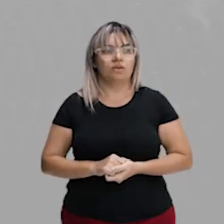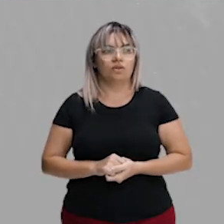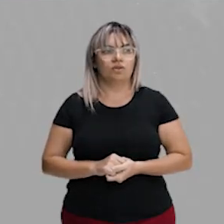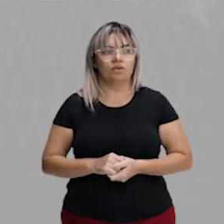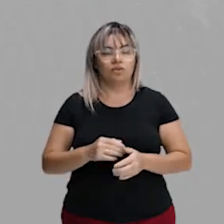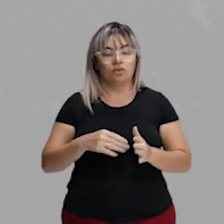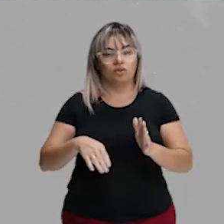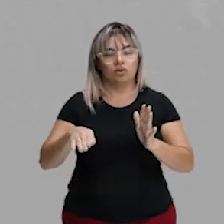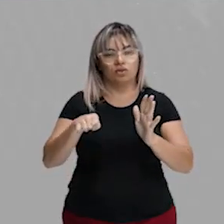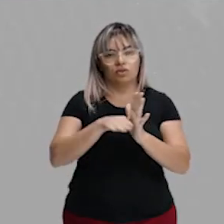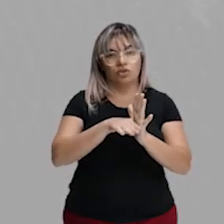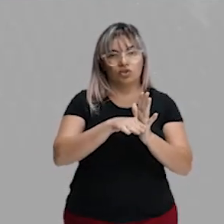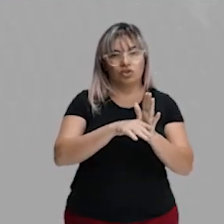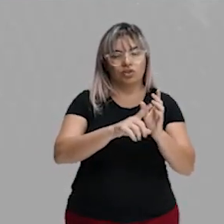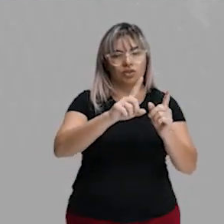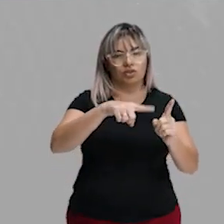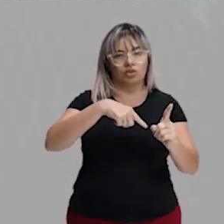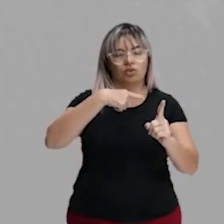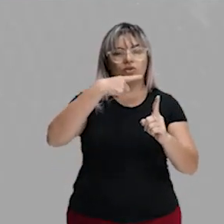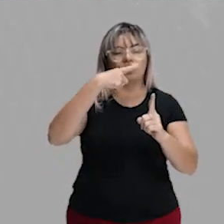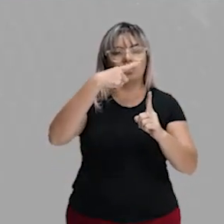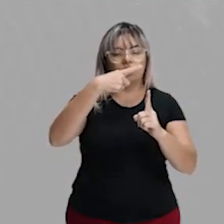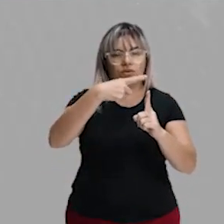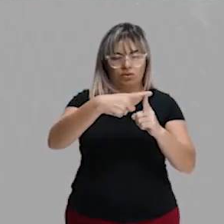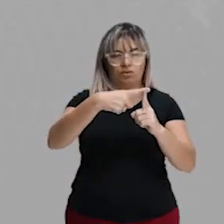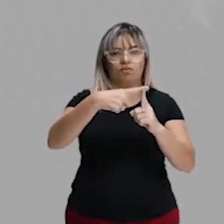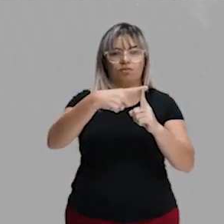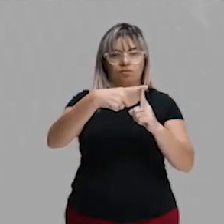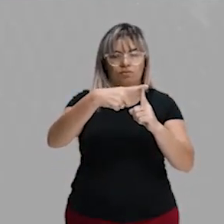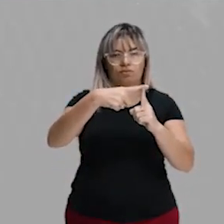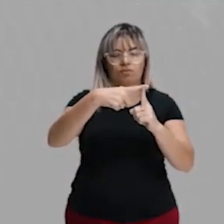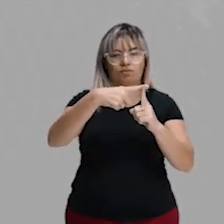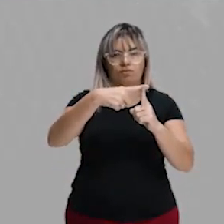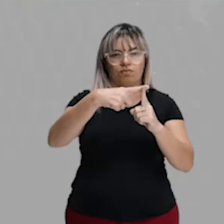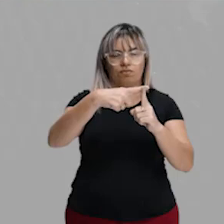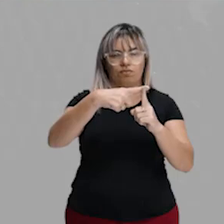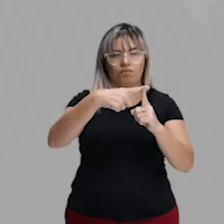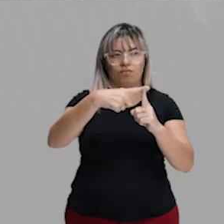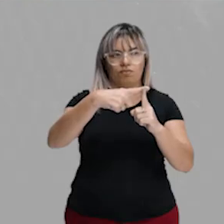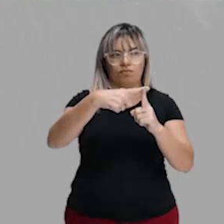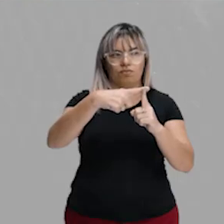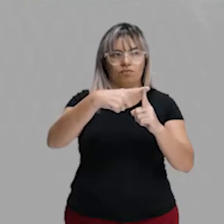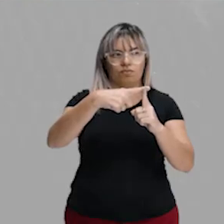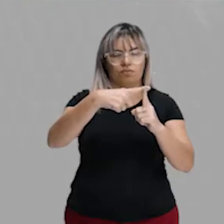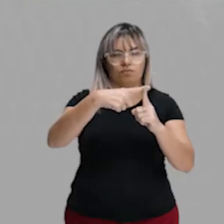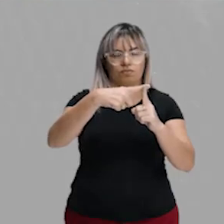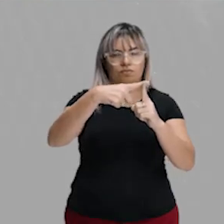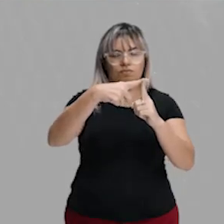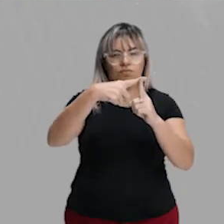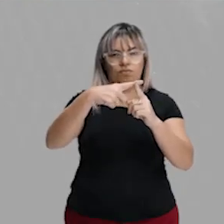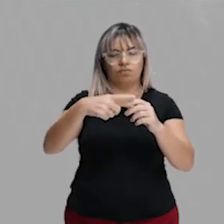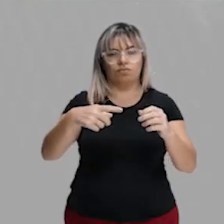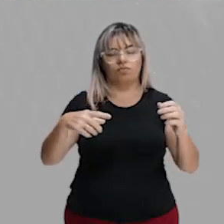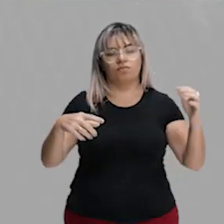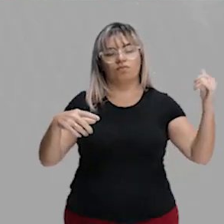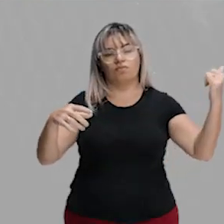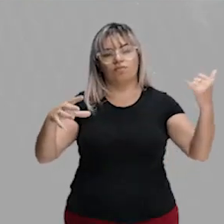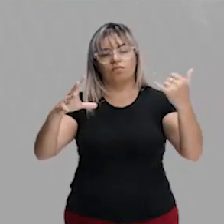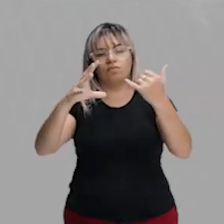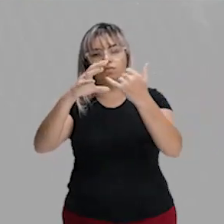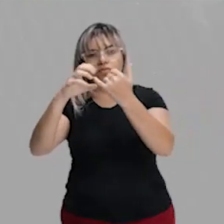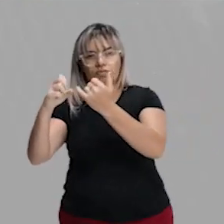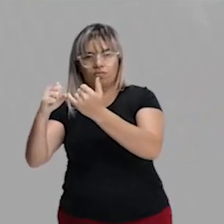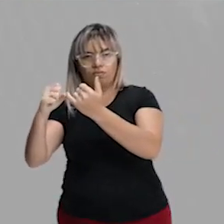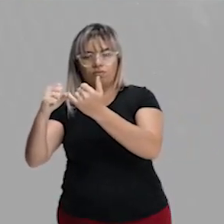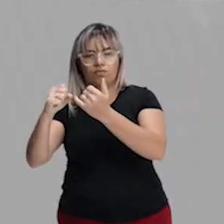ela chega no ponto positivo, né, no maior traço aí, trata-se de um